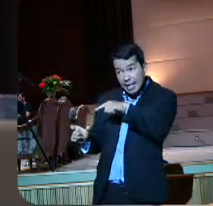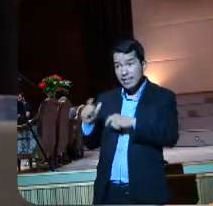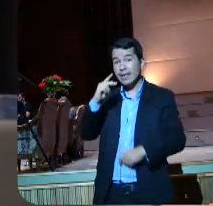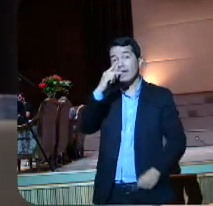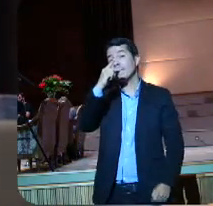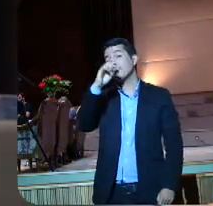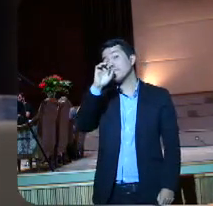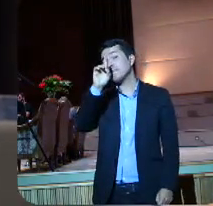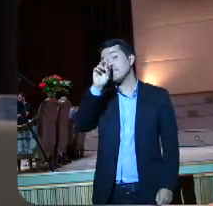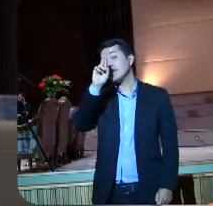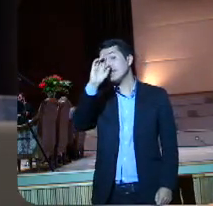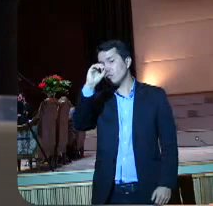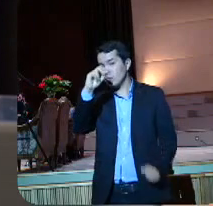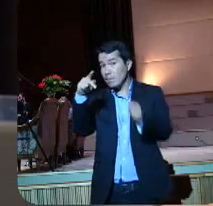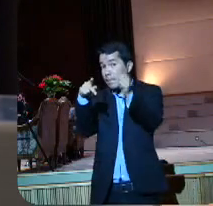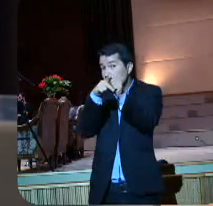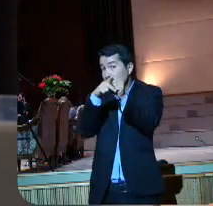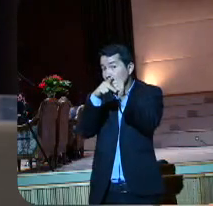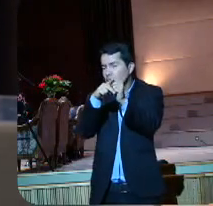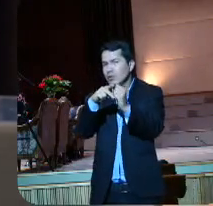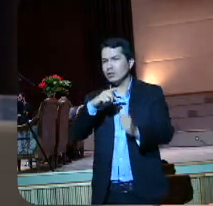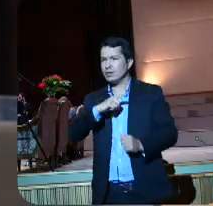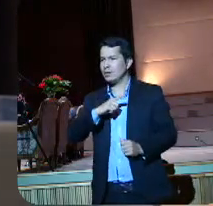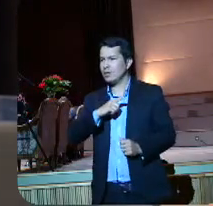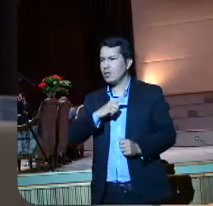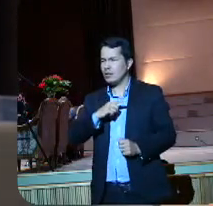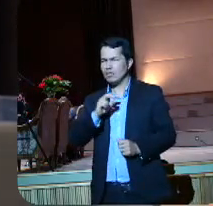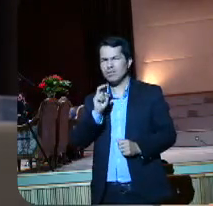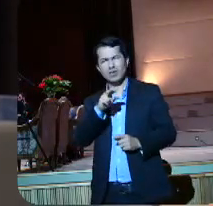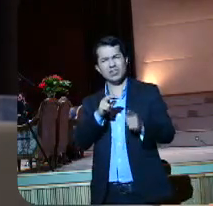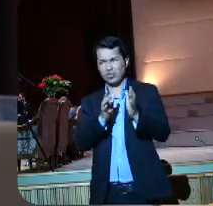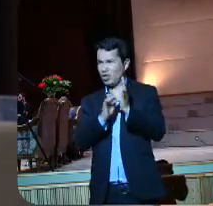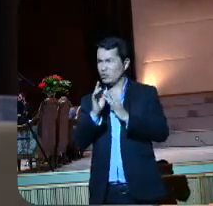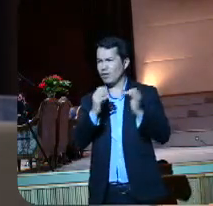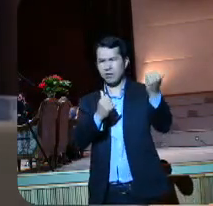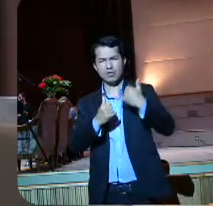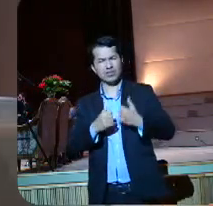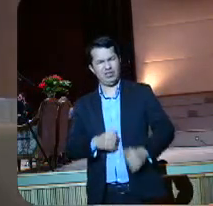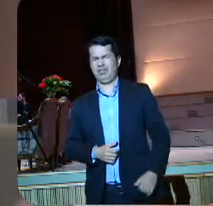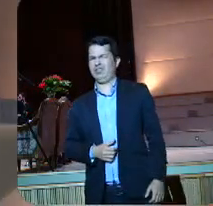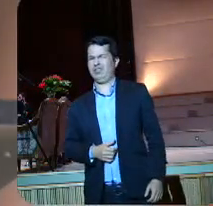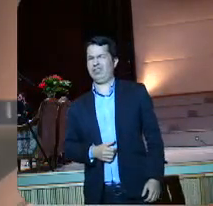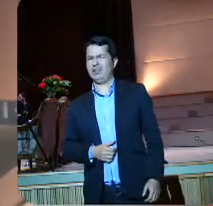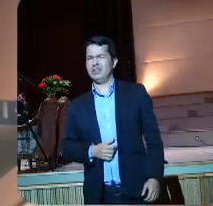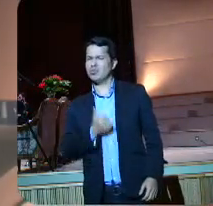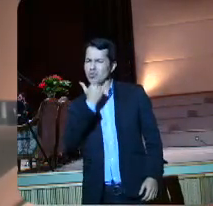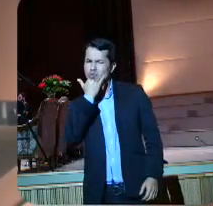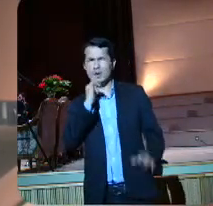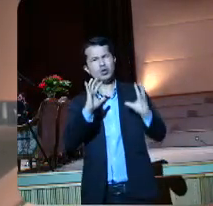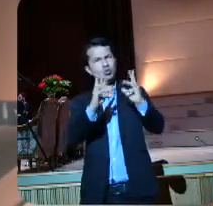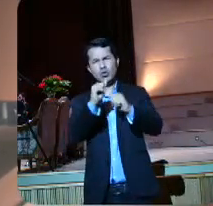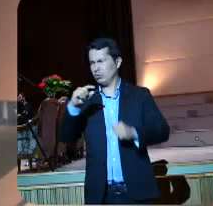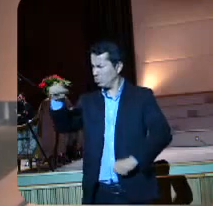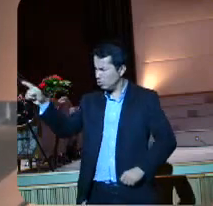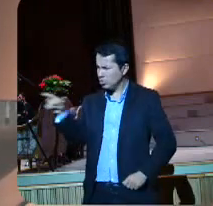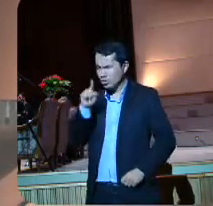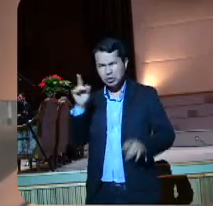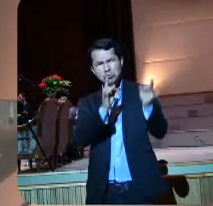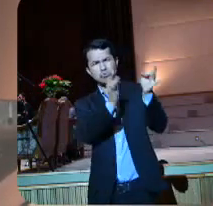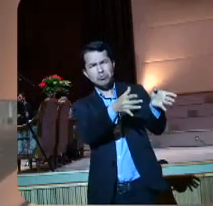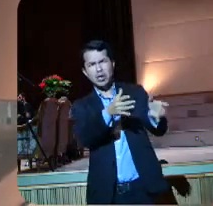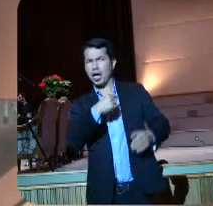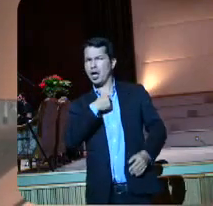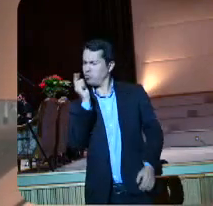Pedro reagiu a essa palavra de Jesus e disse: olha, todo mundo pode negar o Senhor, eu não vou negar, porque eu estou pronto